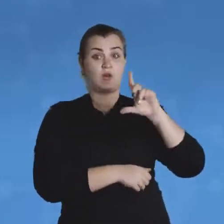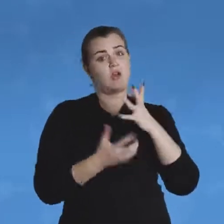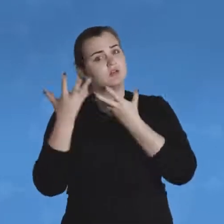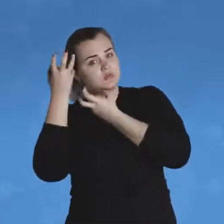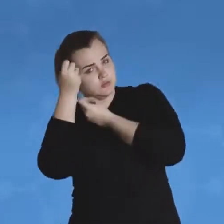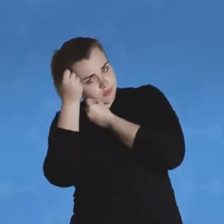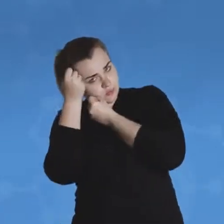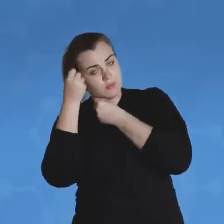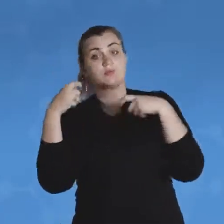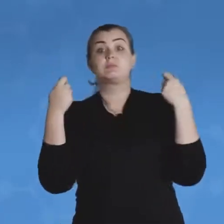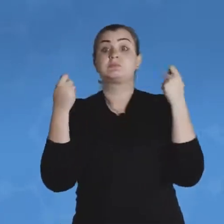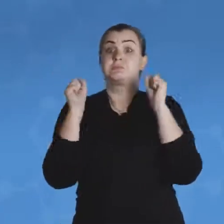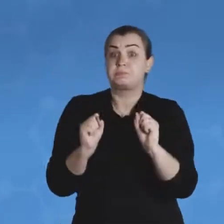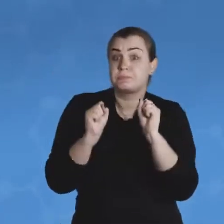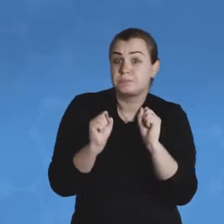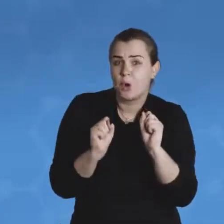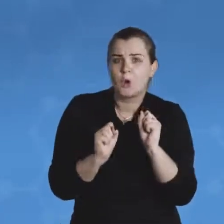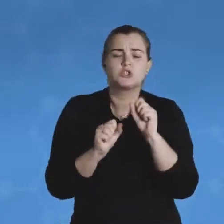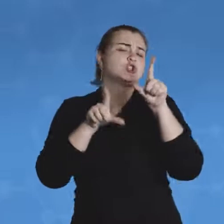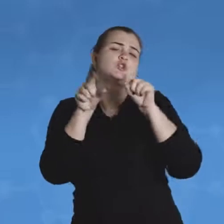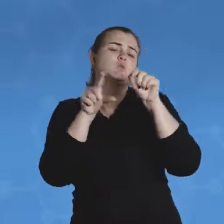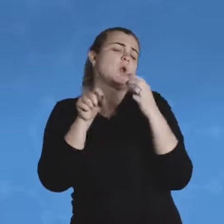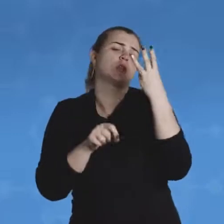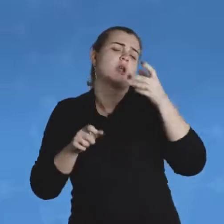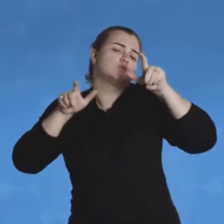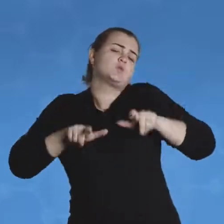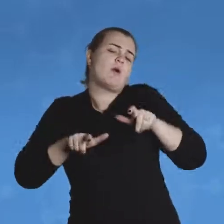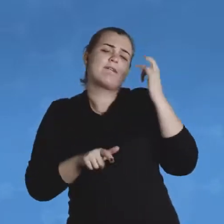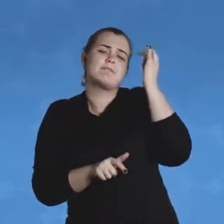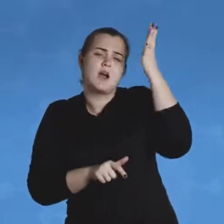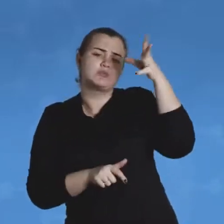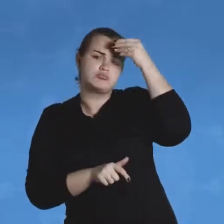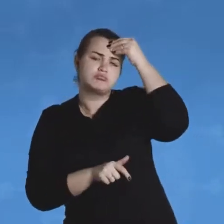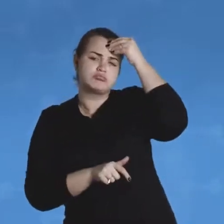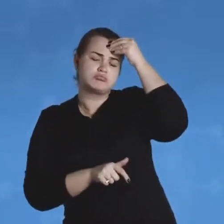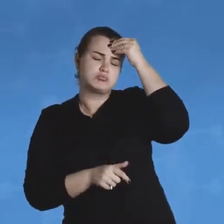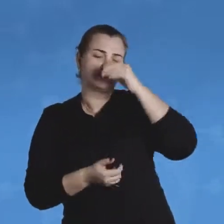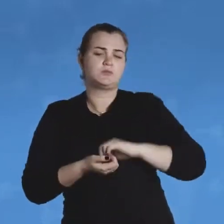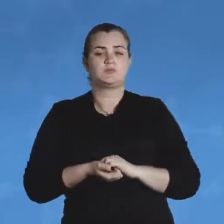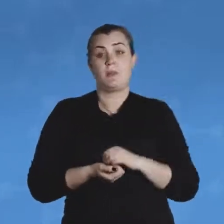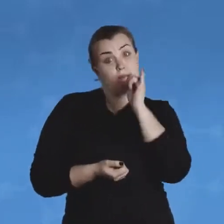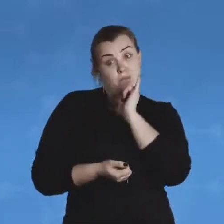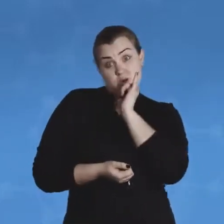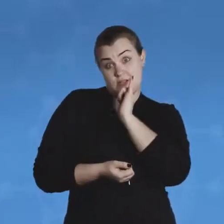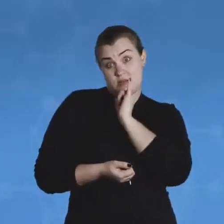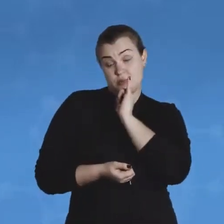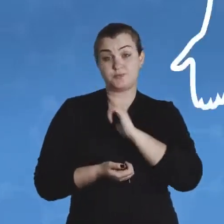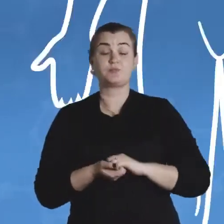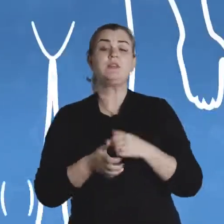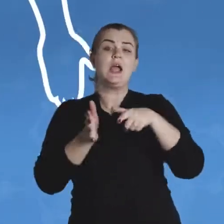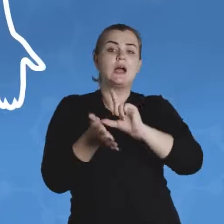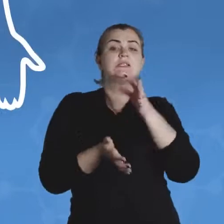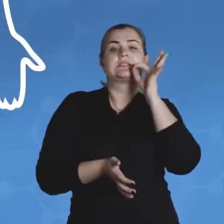deitar, você pode definir 3 locais para facilitar a memorização e a aplicação, como, por exemplo,